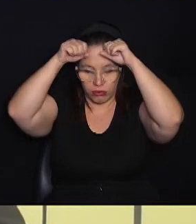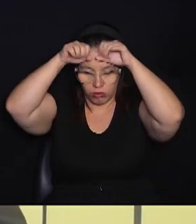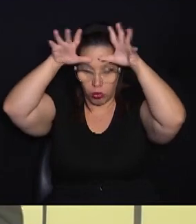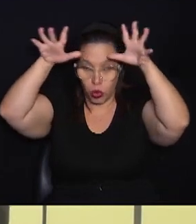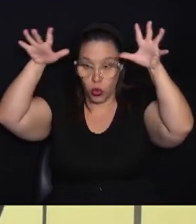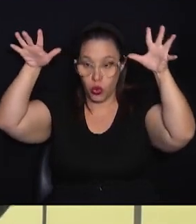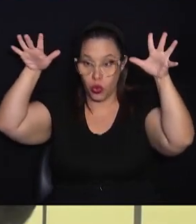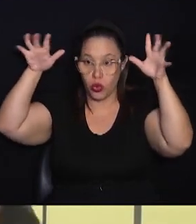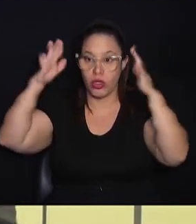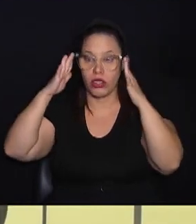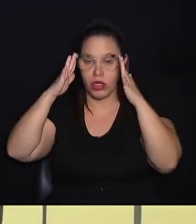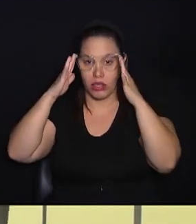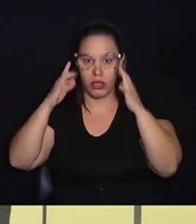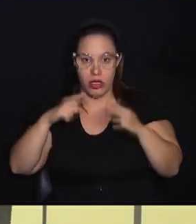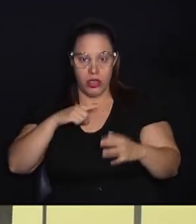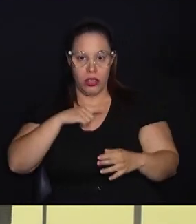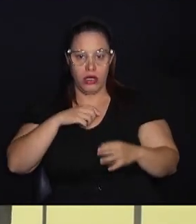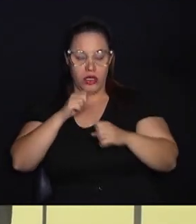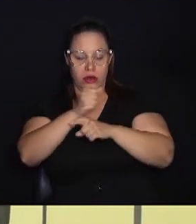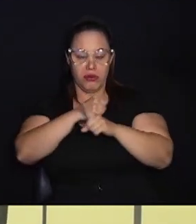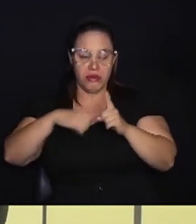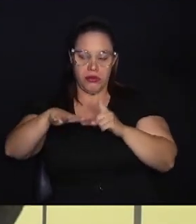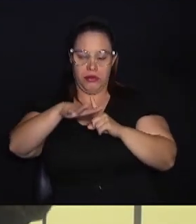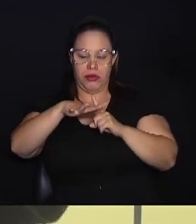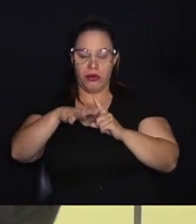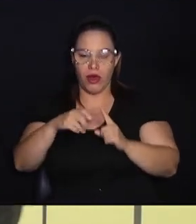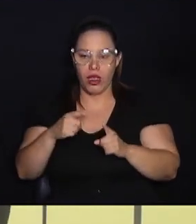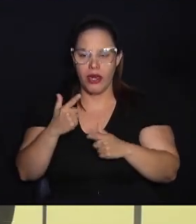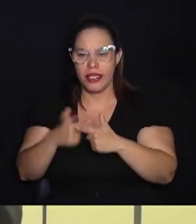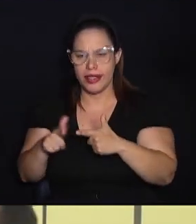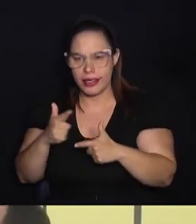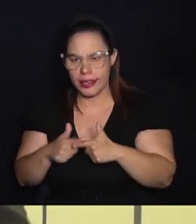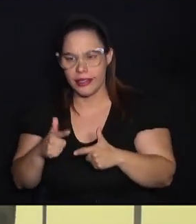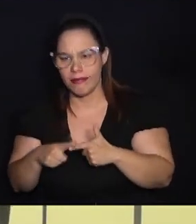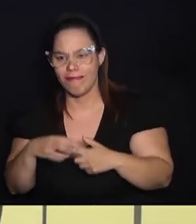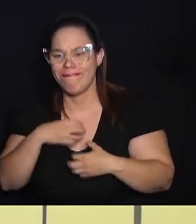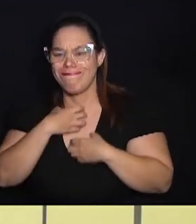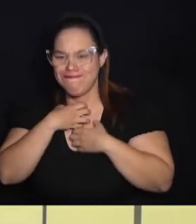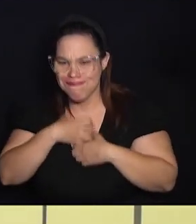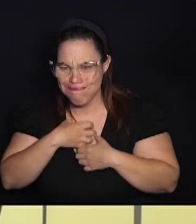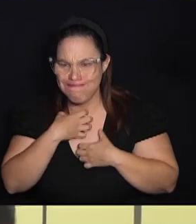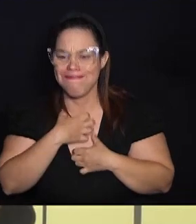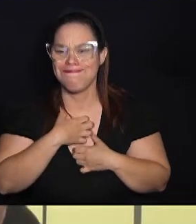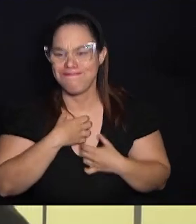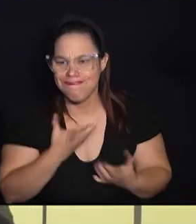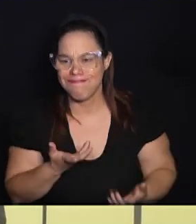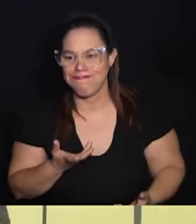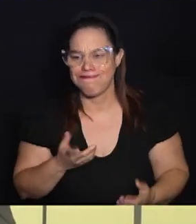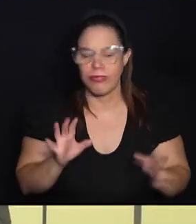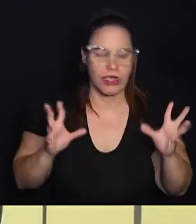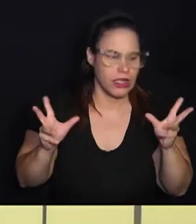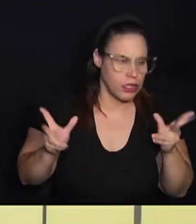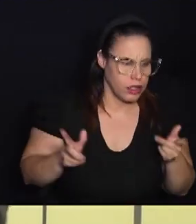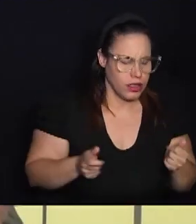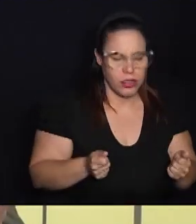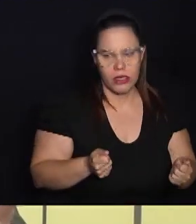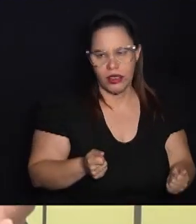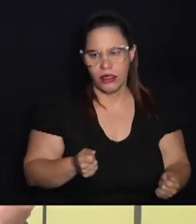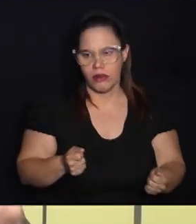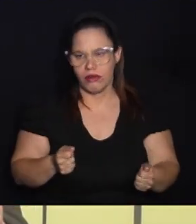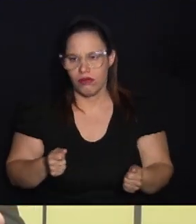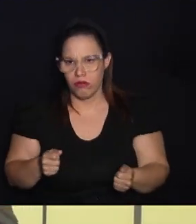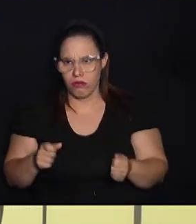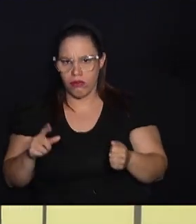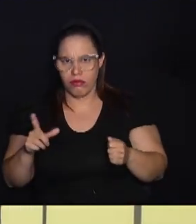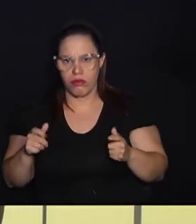deixar e a gente tem né na sociedade a gente tem problemas sintomas assim que aparecem que são Gerais vamos dizer assim todo mundo tá